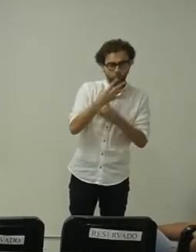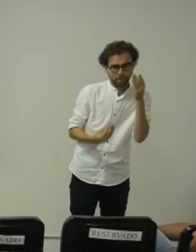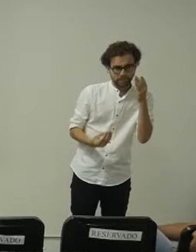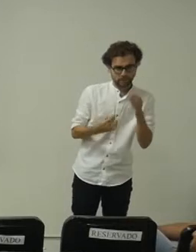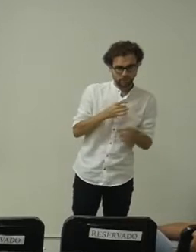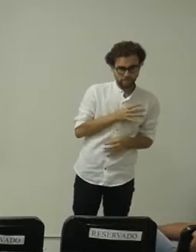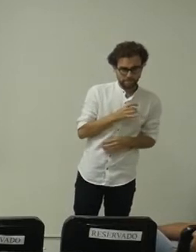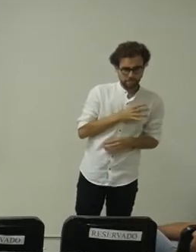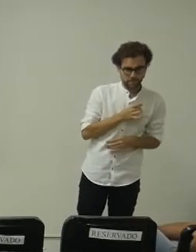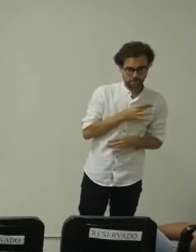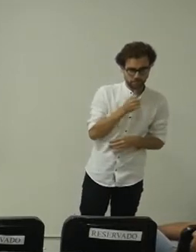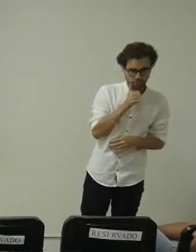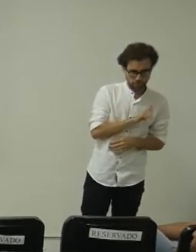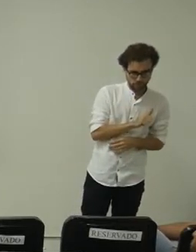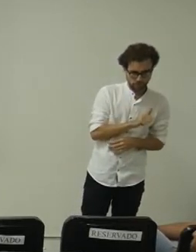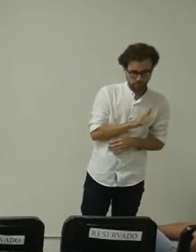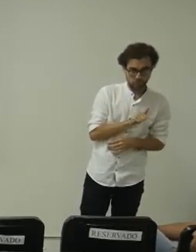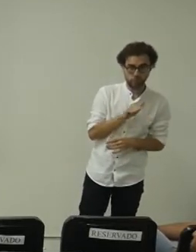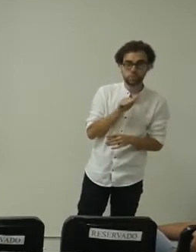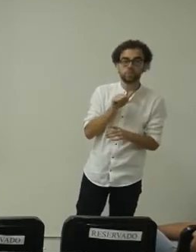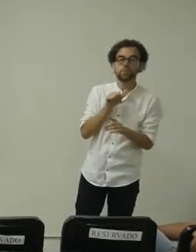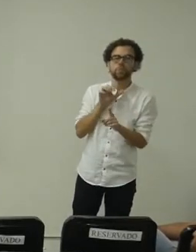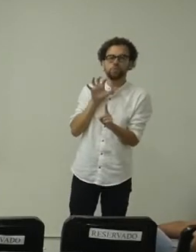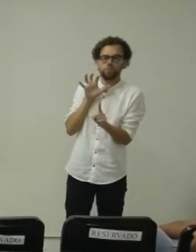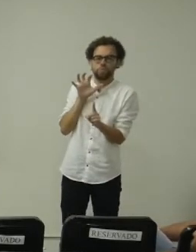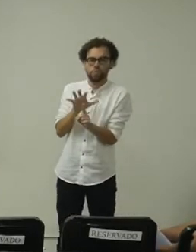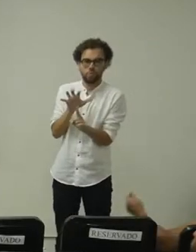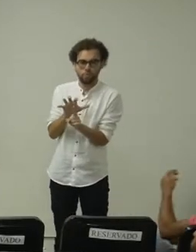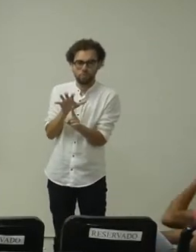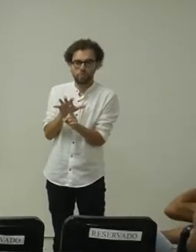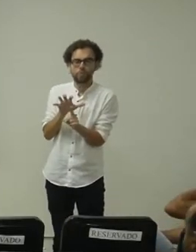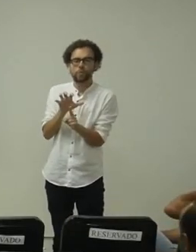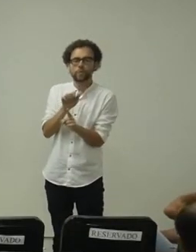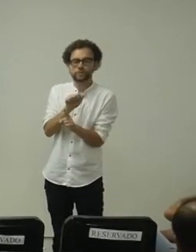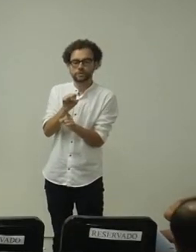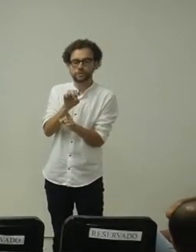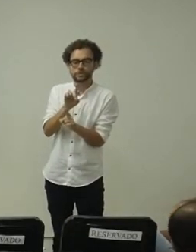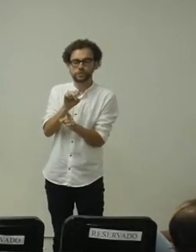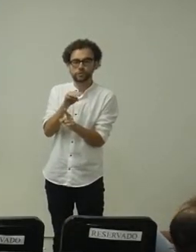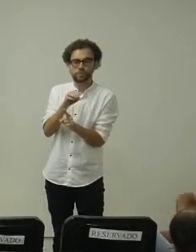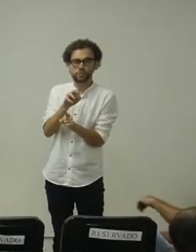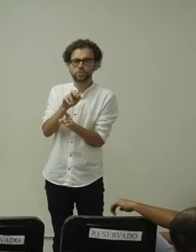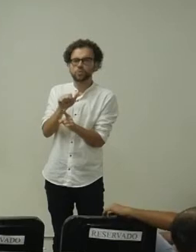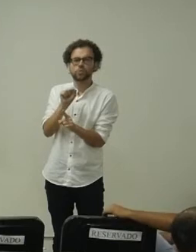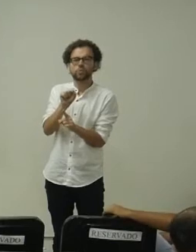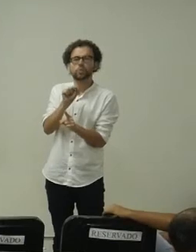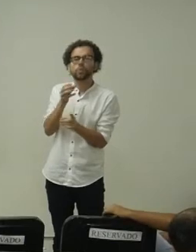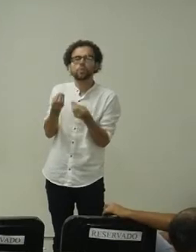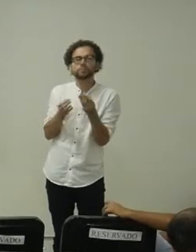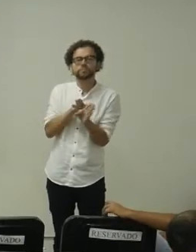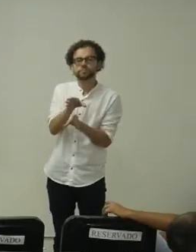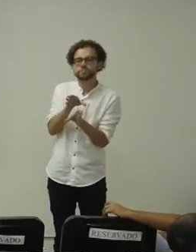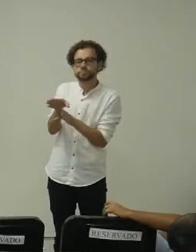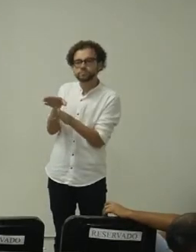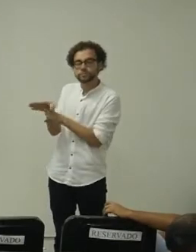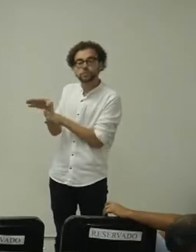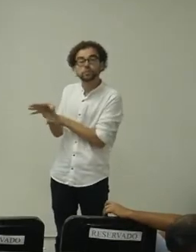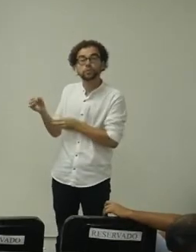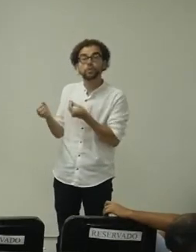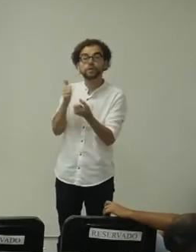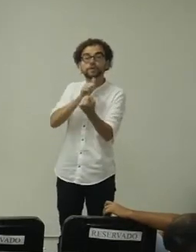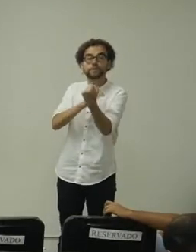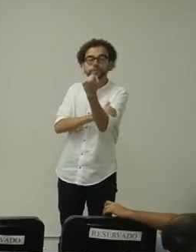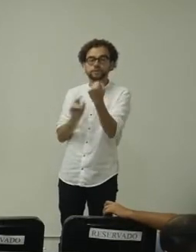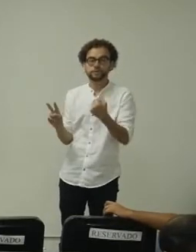medo da mulher, o assédio moral, o que fazer... para orientar as mulheres, como valorizar o seu